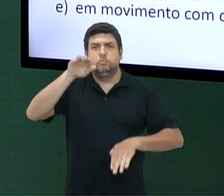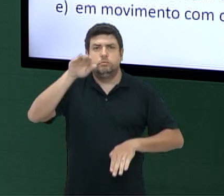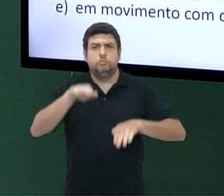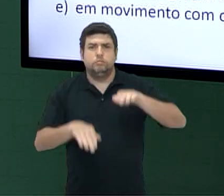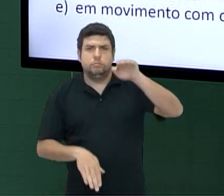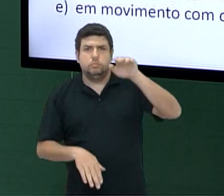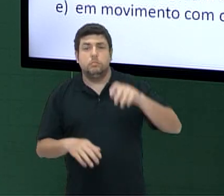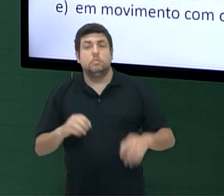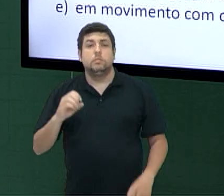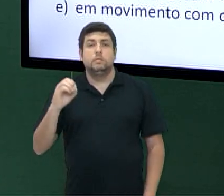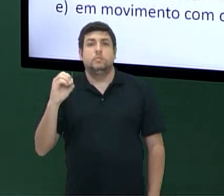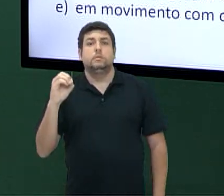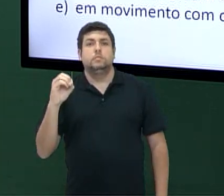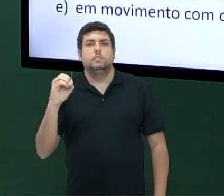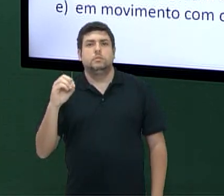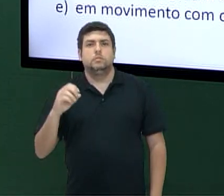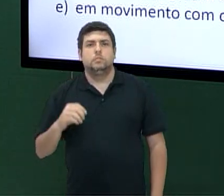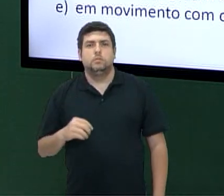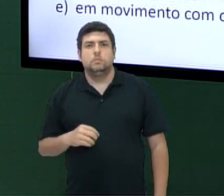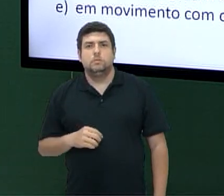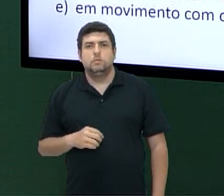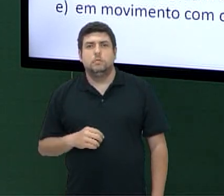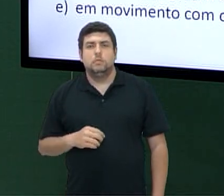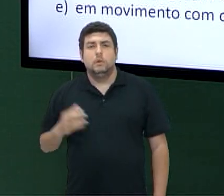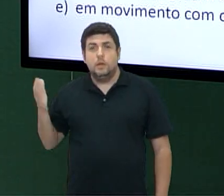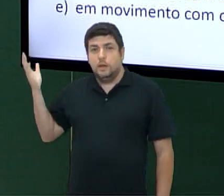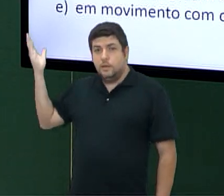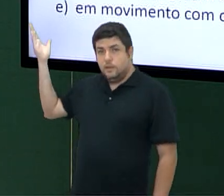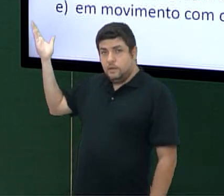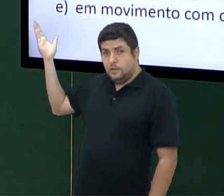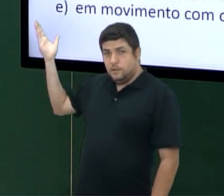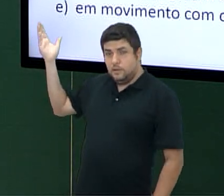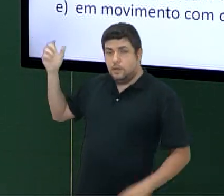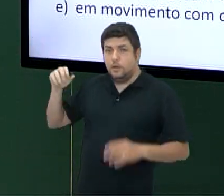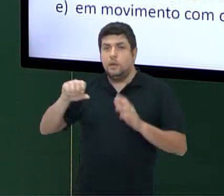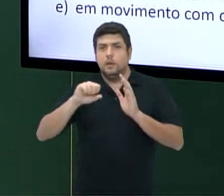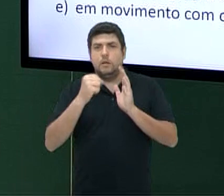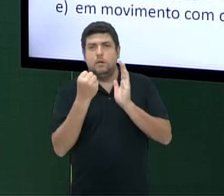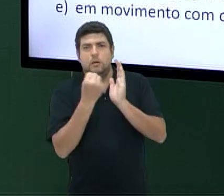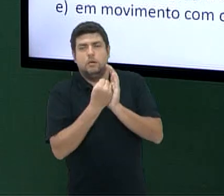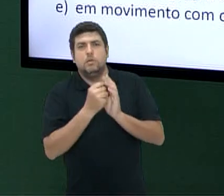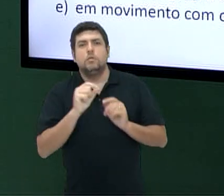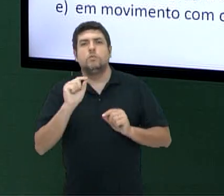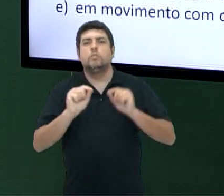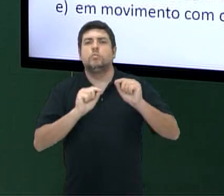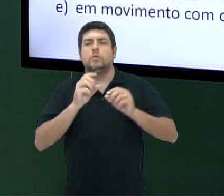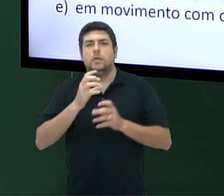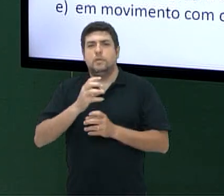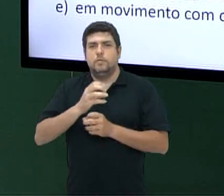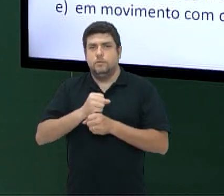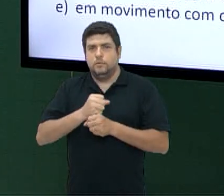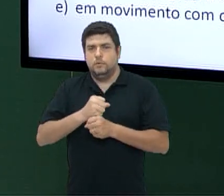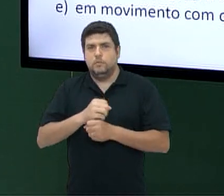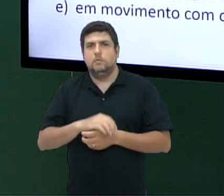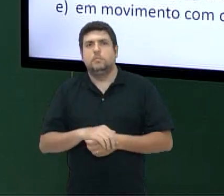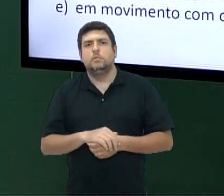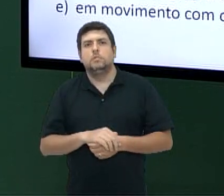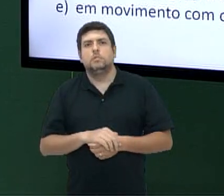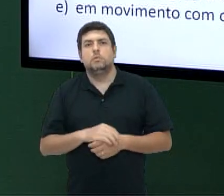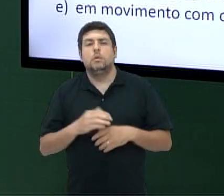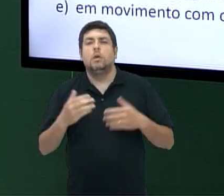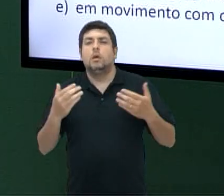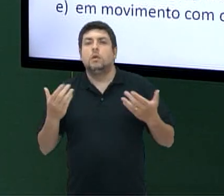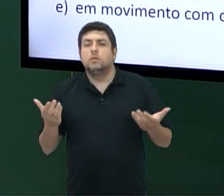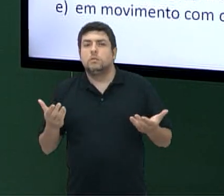estão vendo aqui é um símbolo de somatória. Então significa que a quantidade de movimento que eles tinham antes era zero, porque